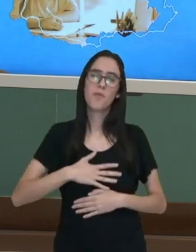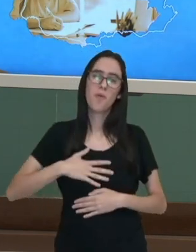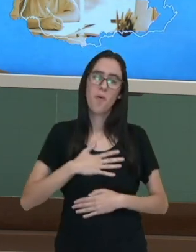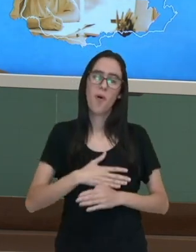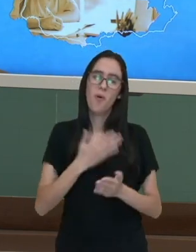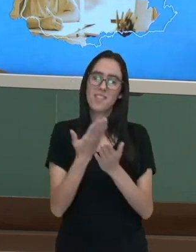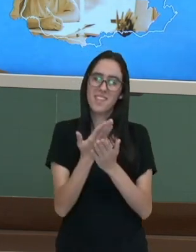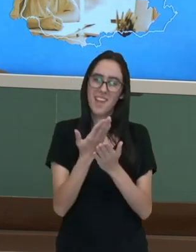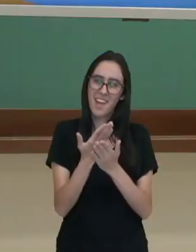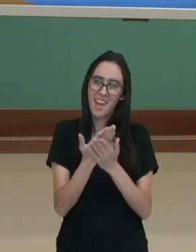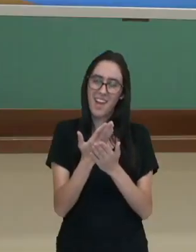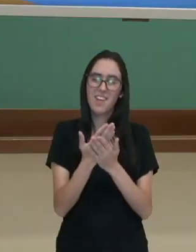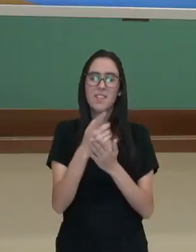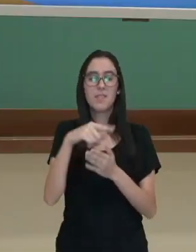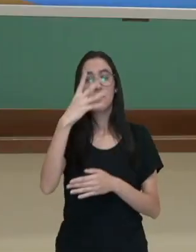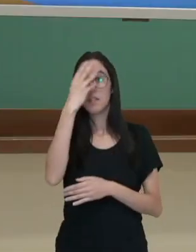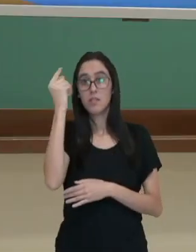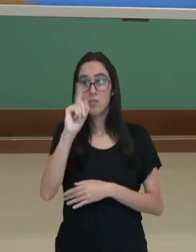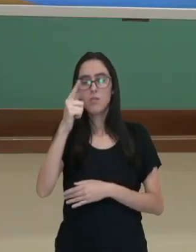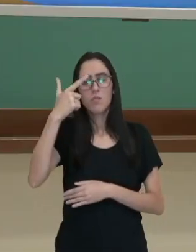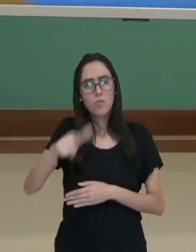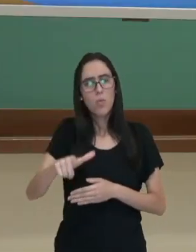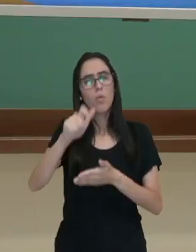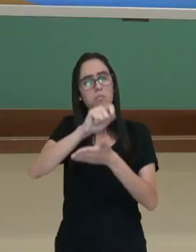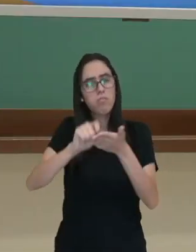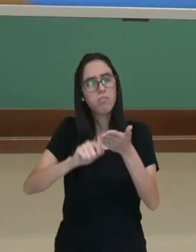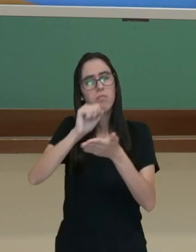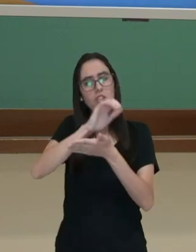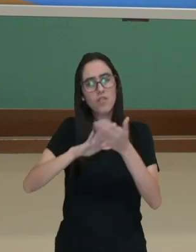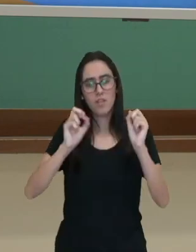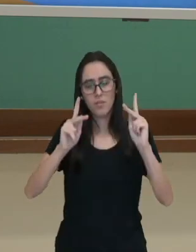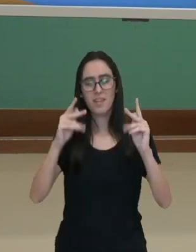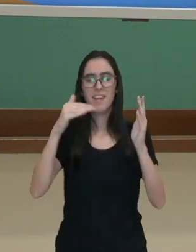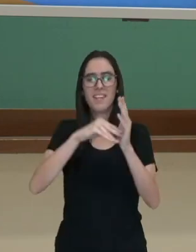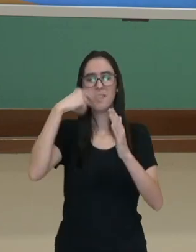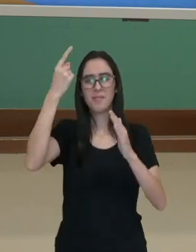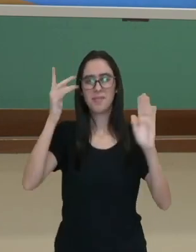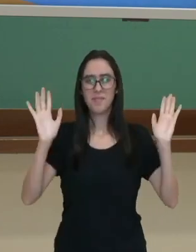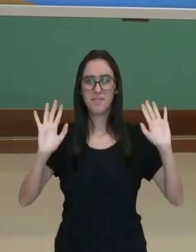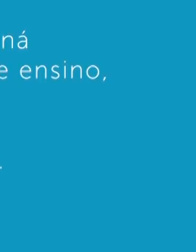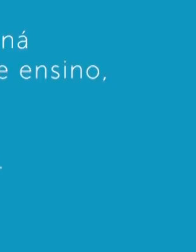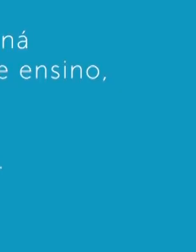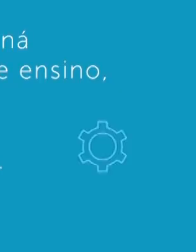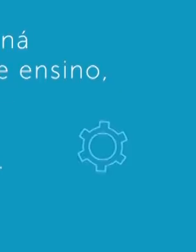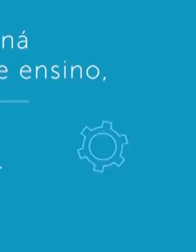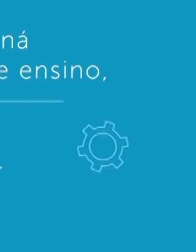bastante dessa aula. Não esqueça sempre de refazer os exercícios e até mais, queridos!